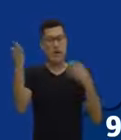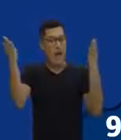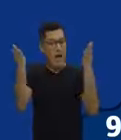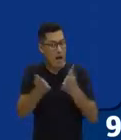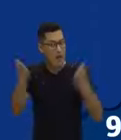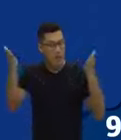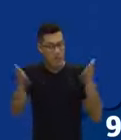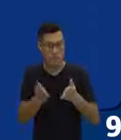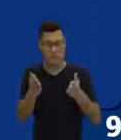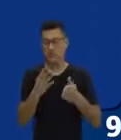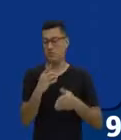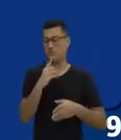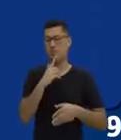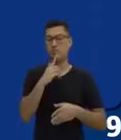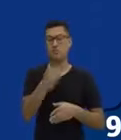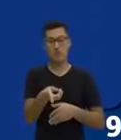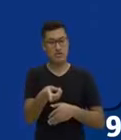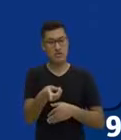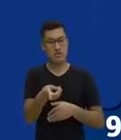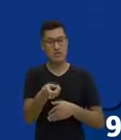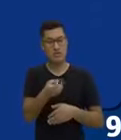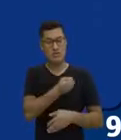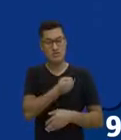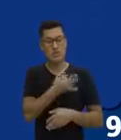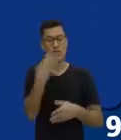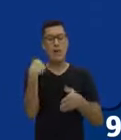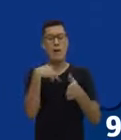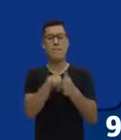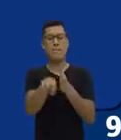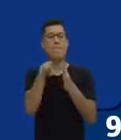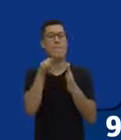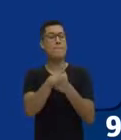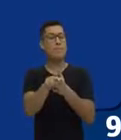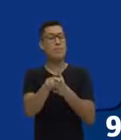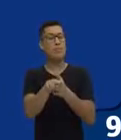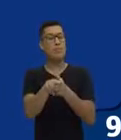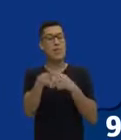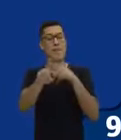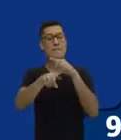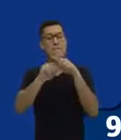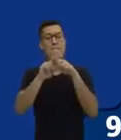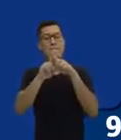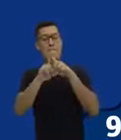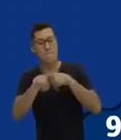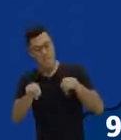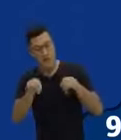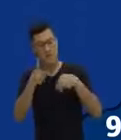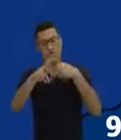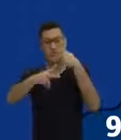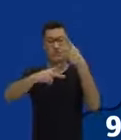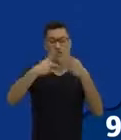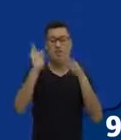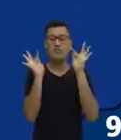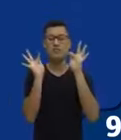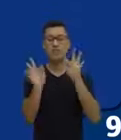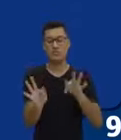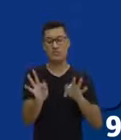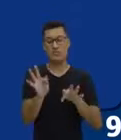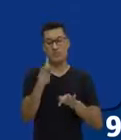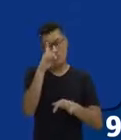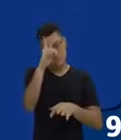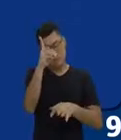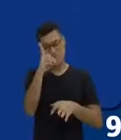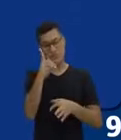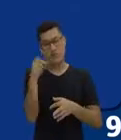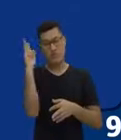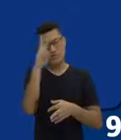ele não está me dizendo durante quanto tempo, a pergunta é justamente essa. Mas ele está falando que lá no final da história toda vai dar 5 mil.